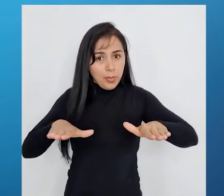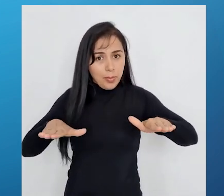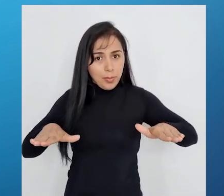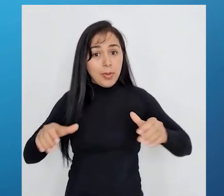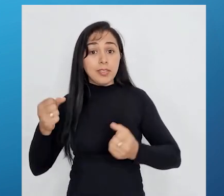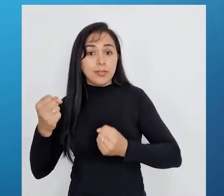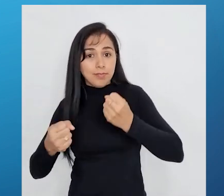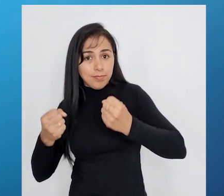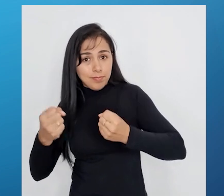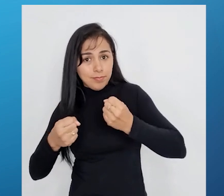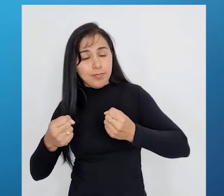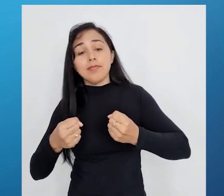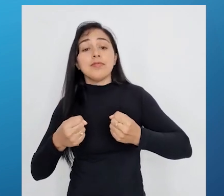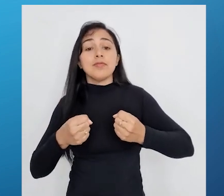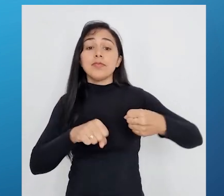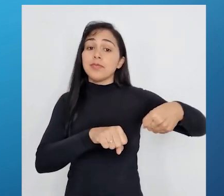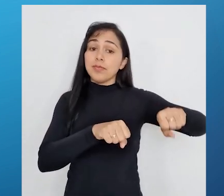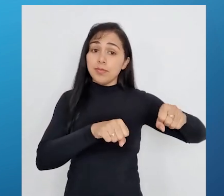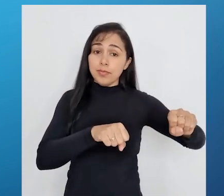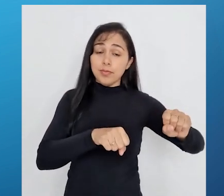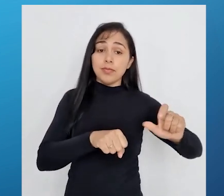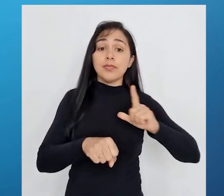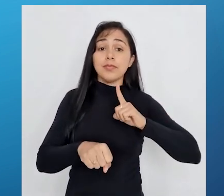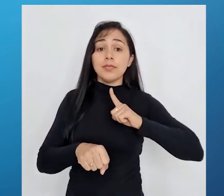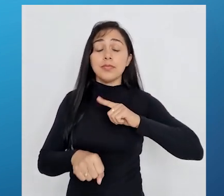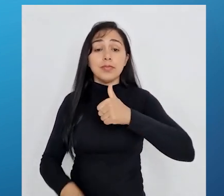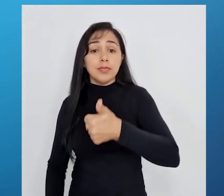10 carros